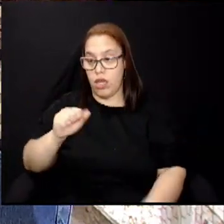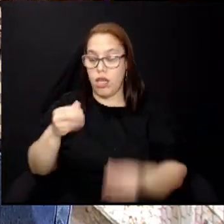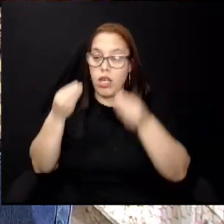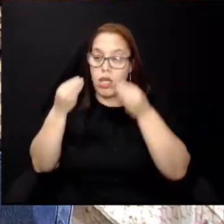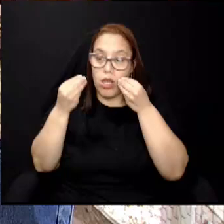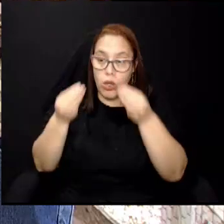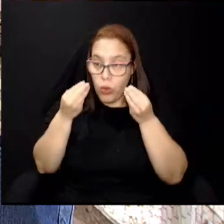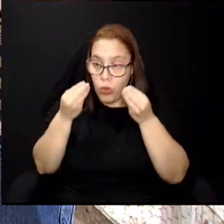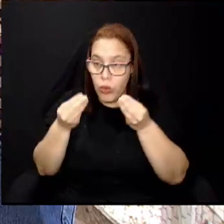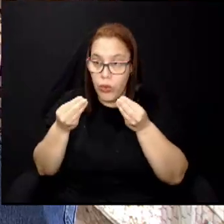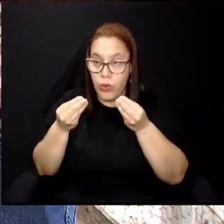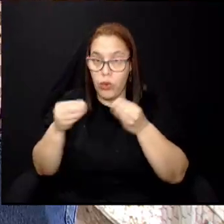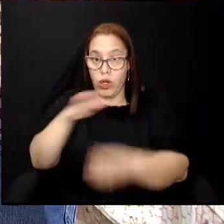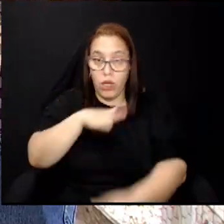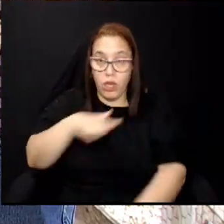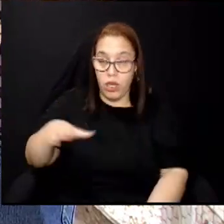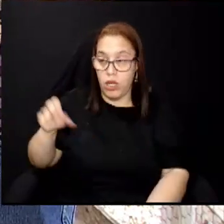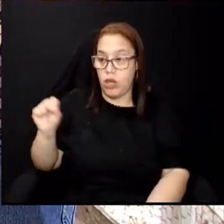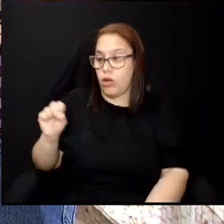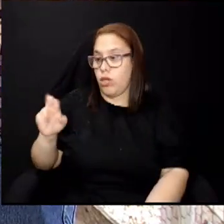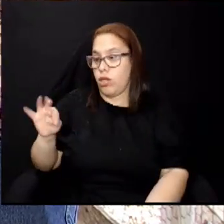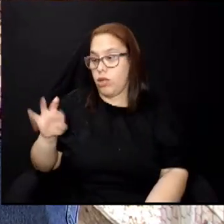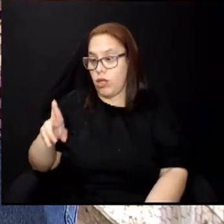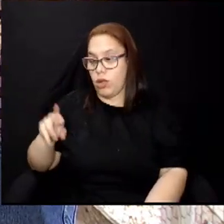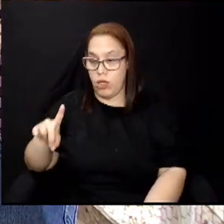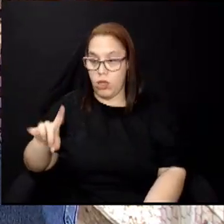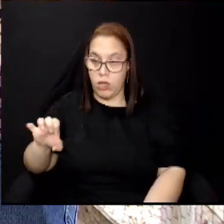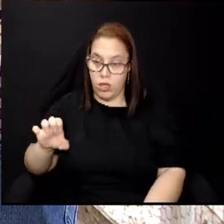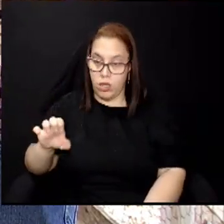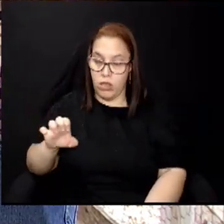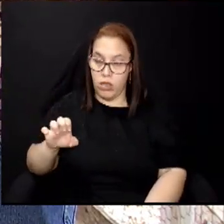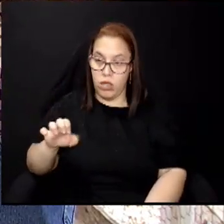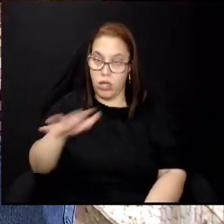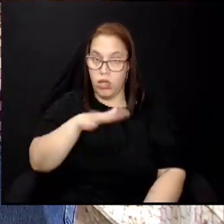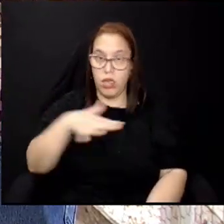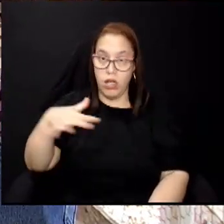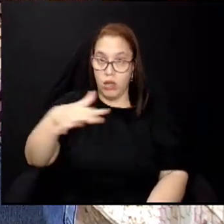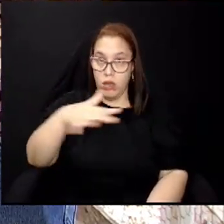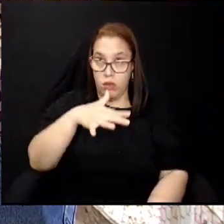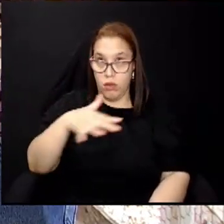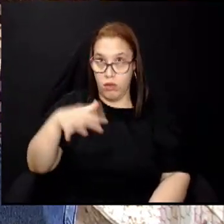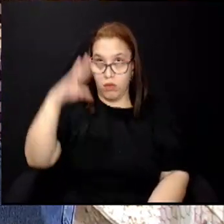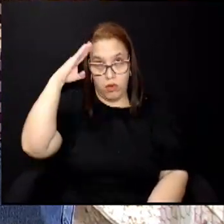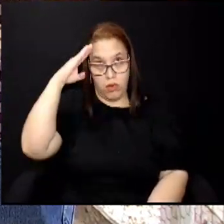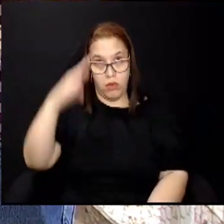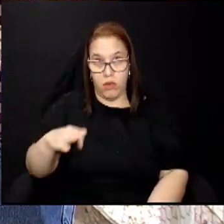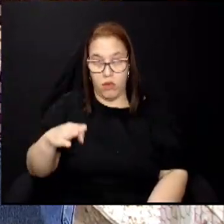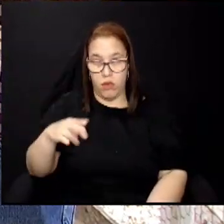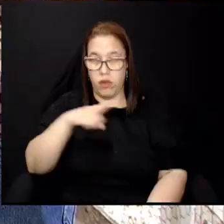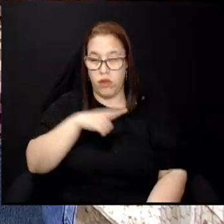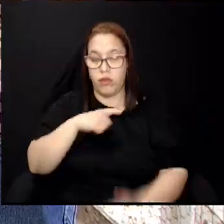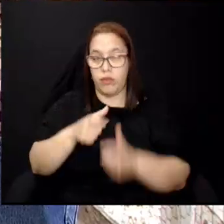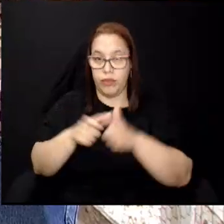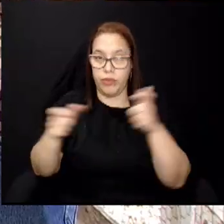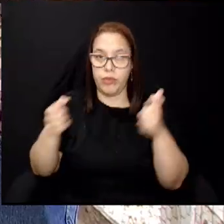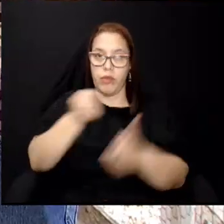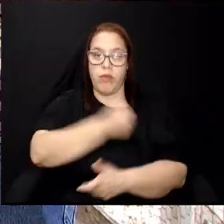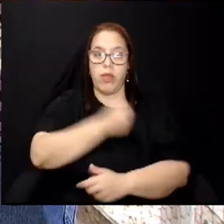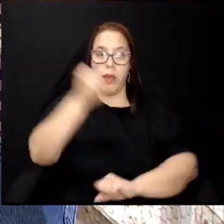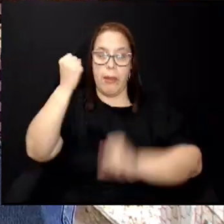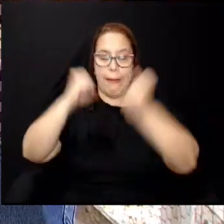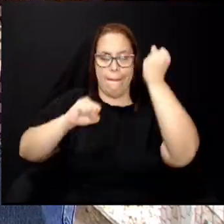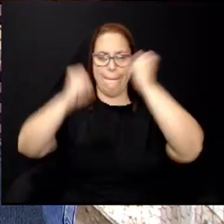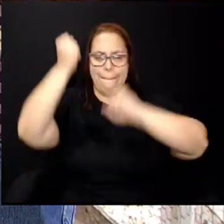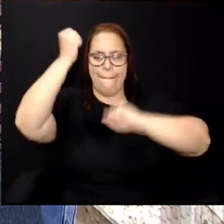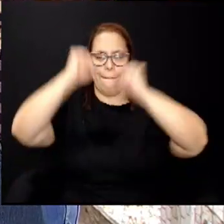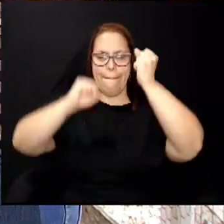região sudeste. Né? A região sudeste, a gente está principalmente na região onde temos o maior número de fábricas e empresas que